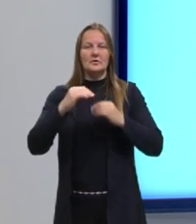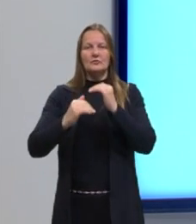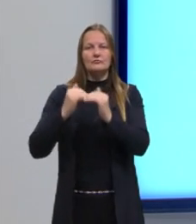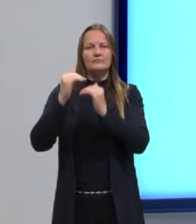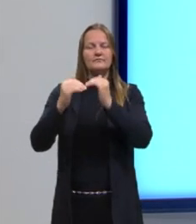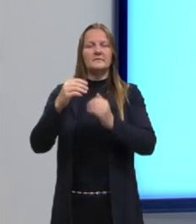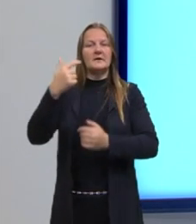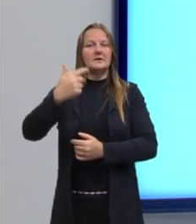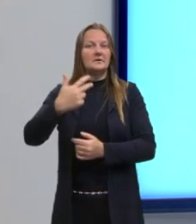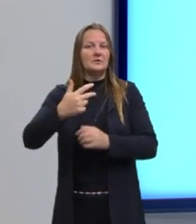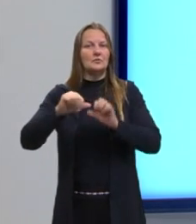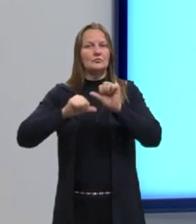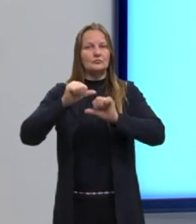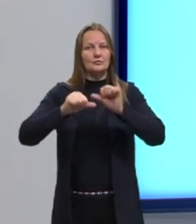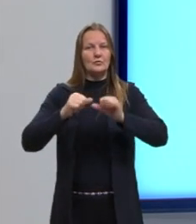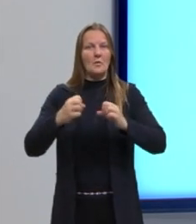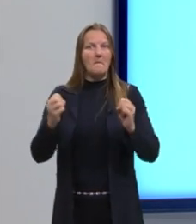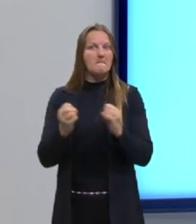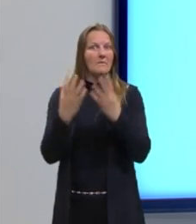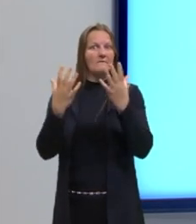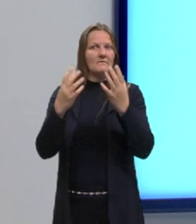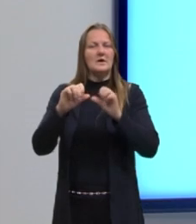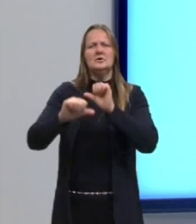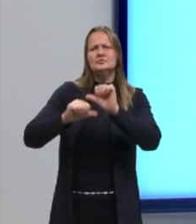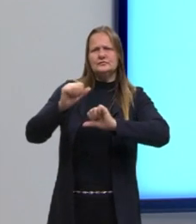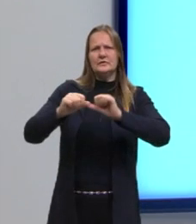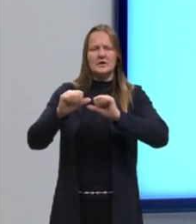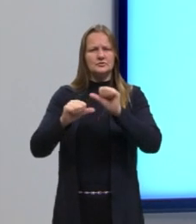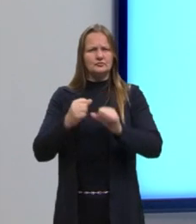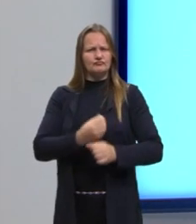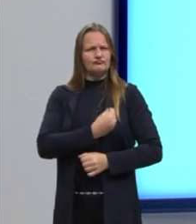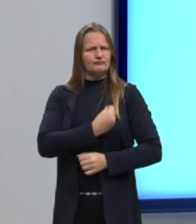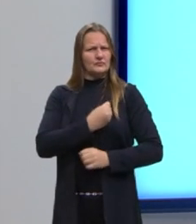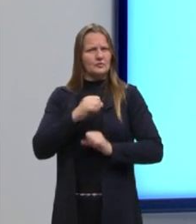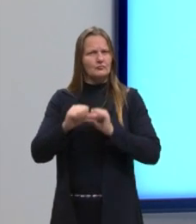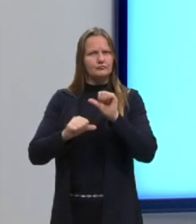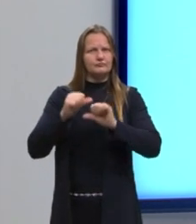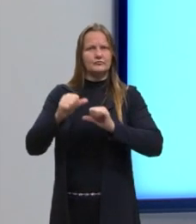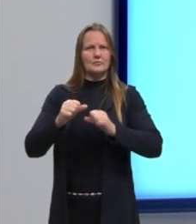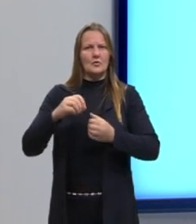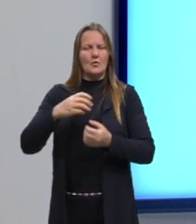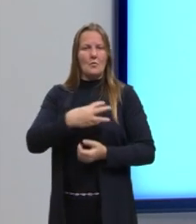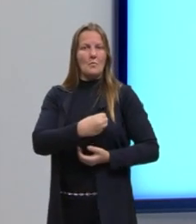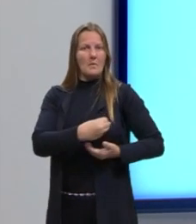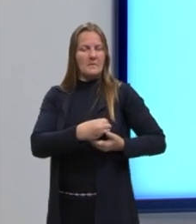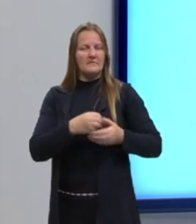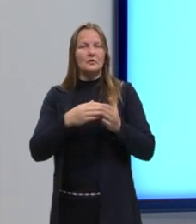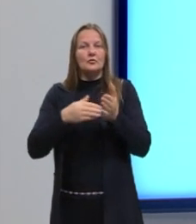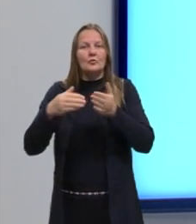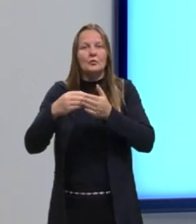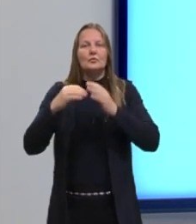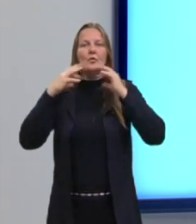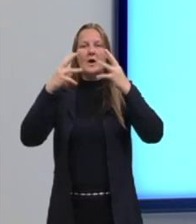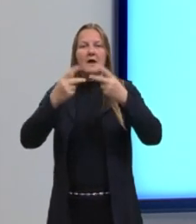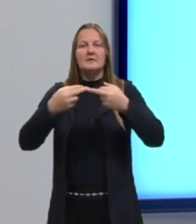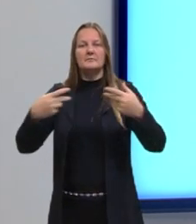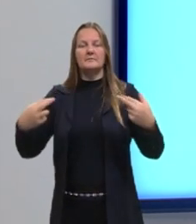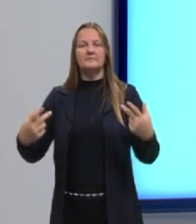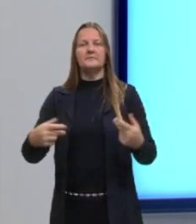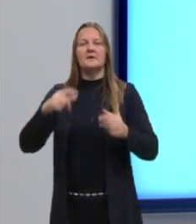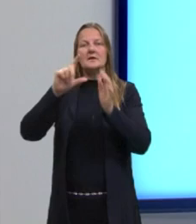terciário que foi a grande bonde digamos assim grande aumento desses mamíferos no quaternário